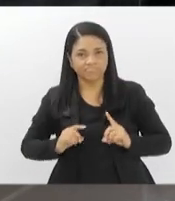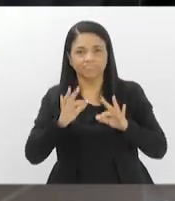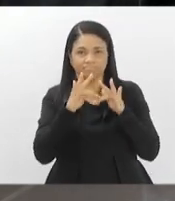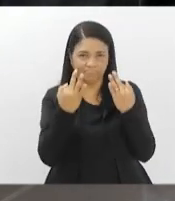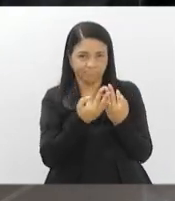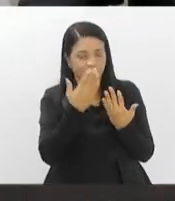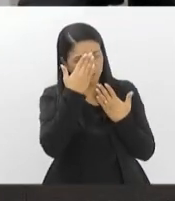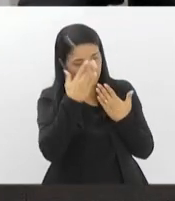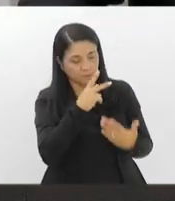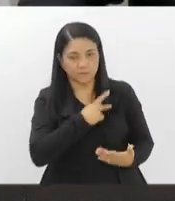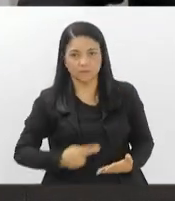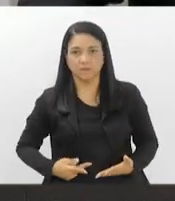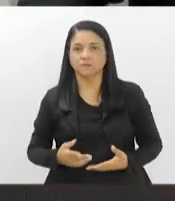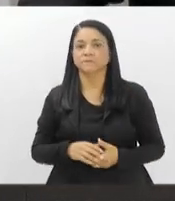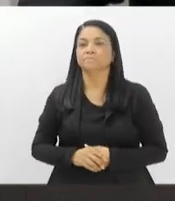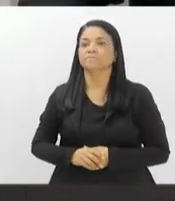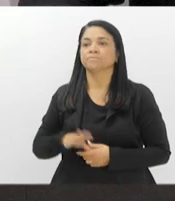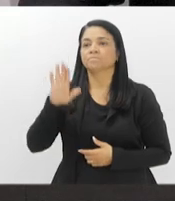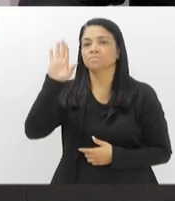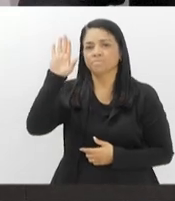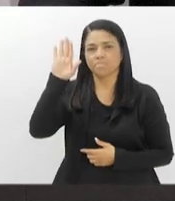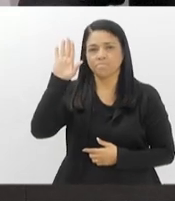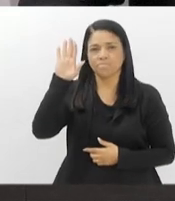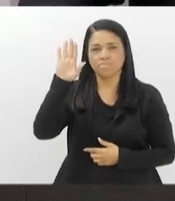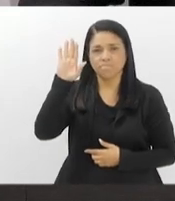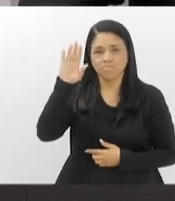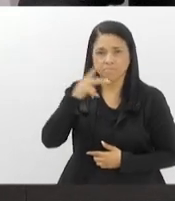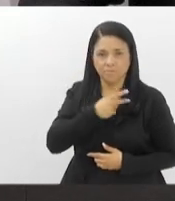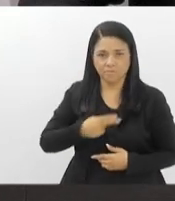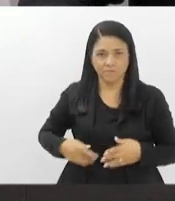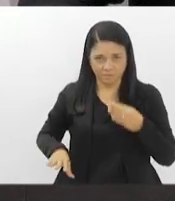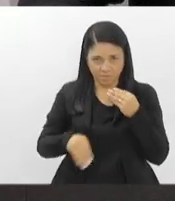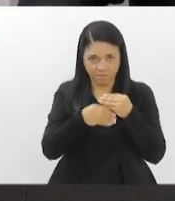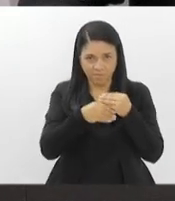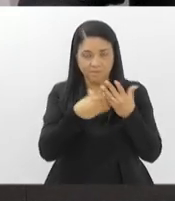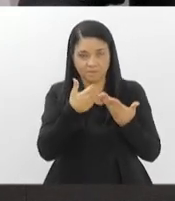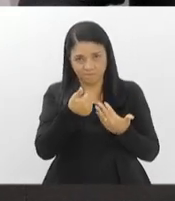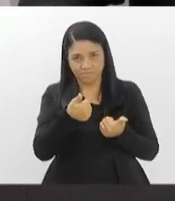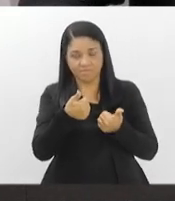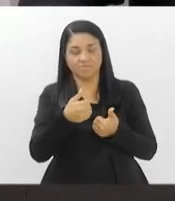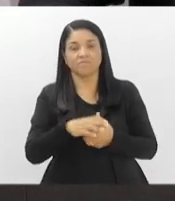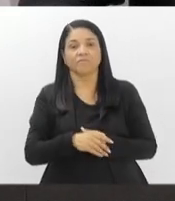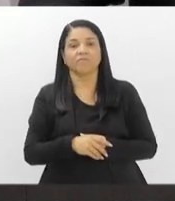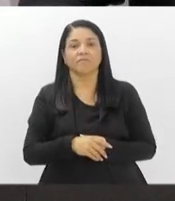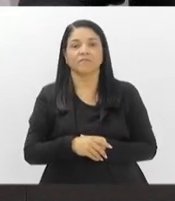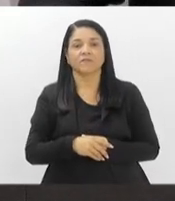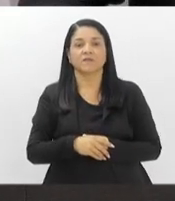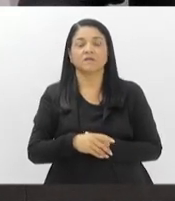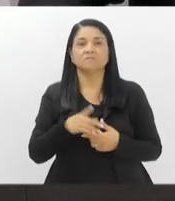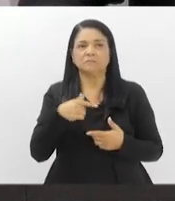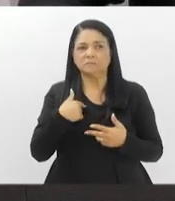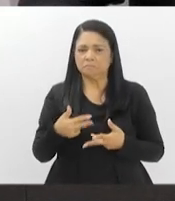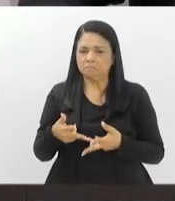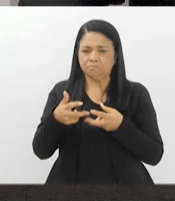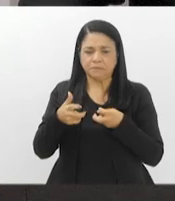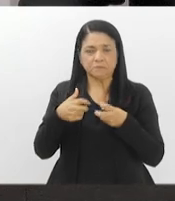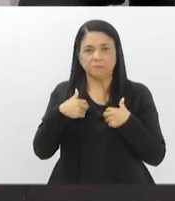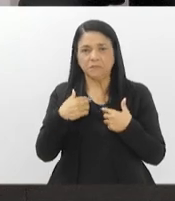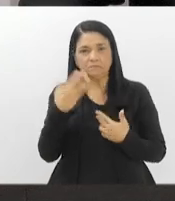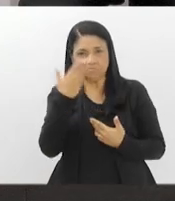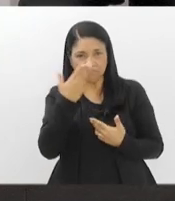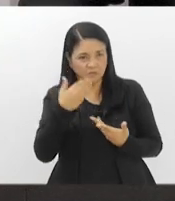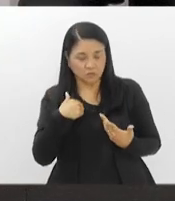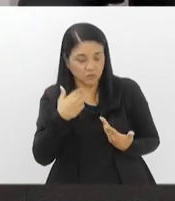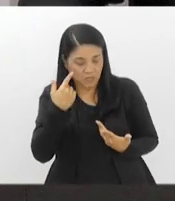Obrigada presidente Presidente Obrigado só fazer uma colocação aqui eh não sei se passou de percebido por mim aqui não percebi